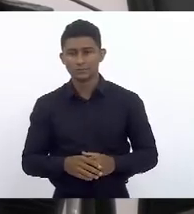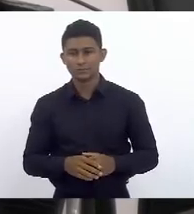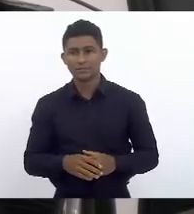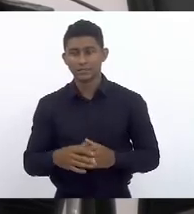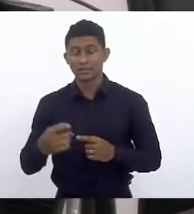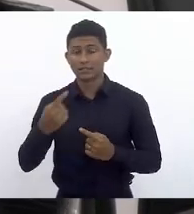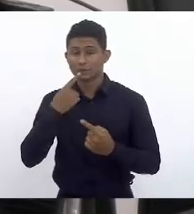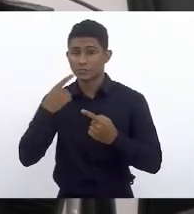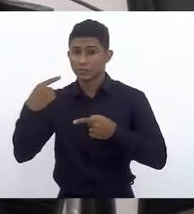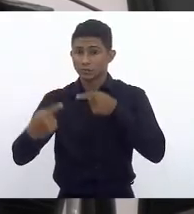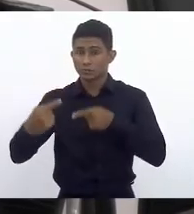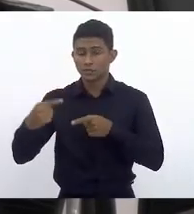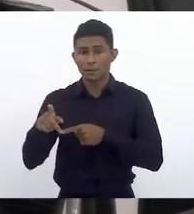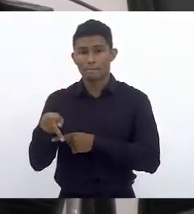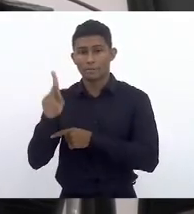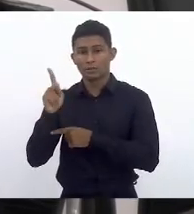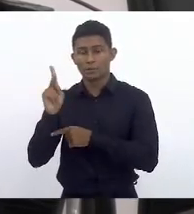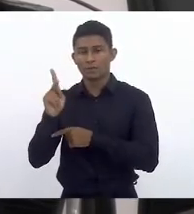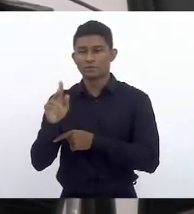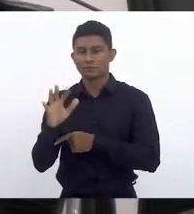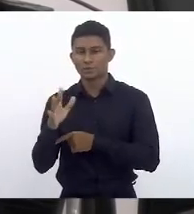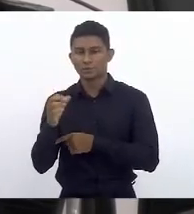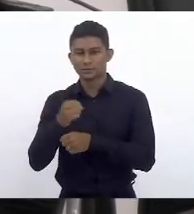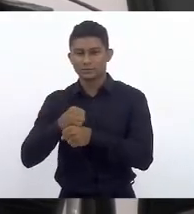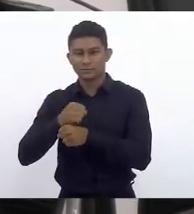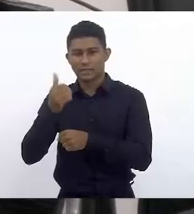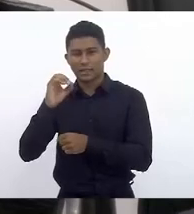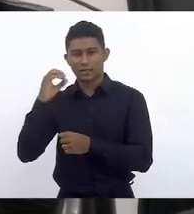com a Petrobras da participação especial dos últimos 10 anos.